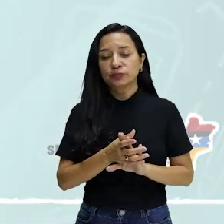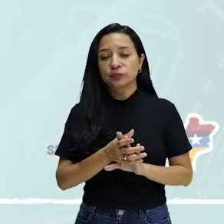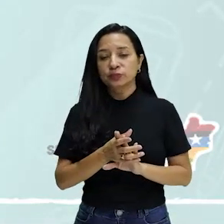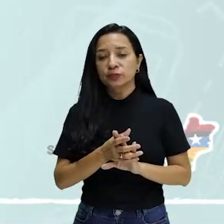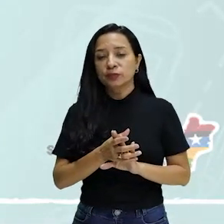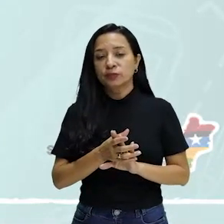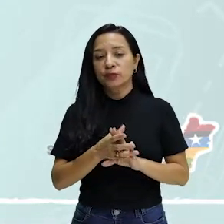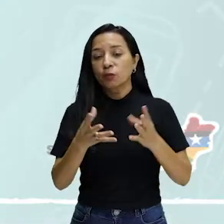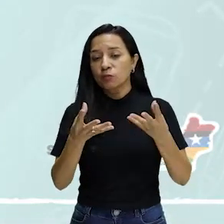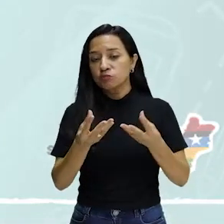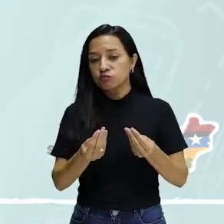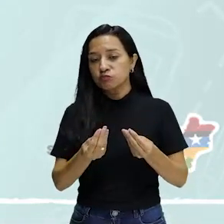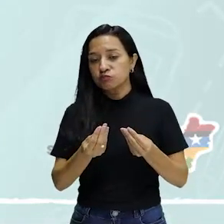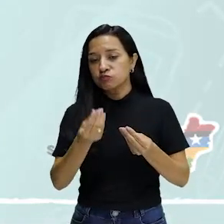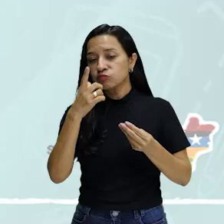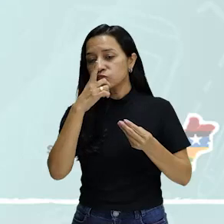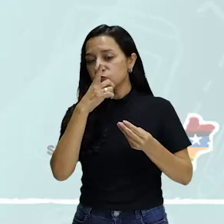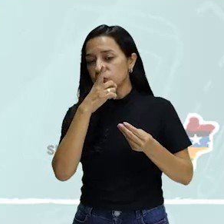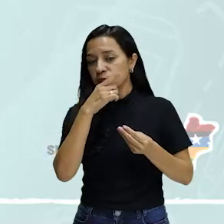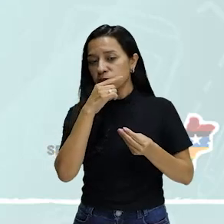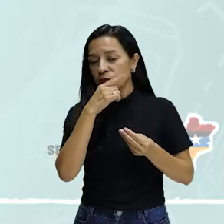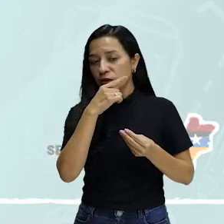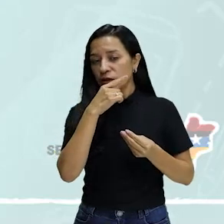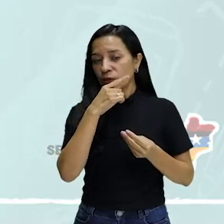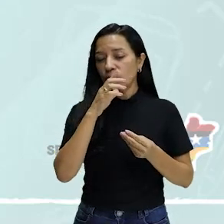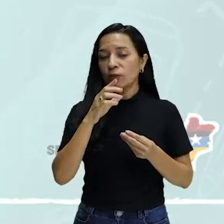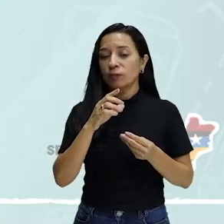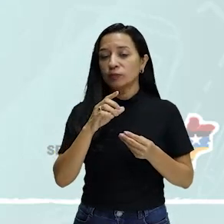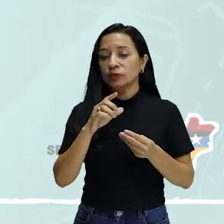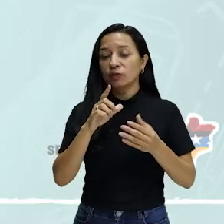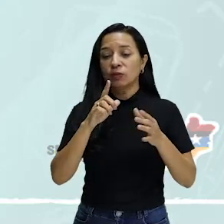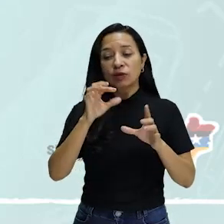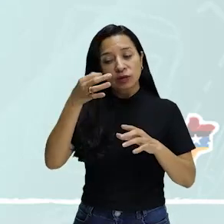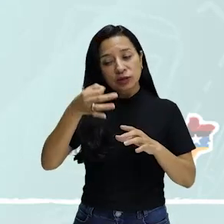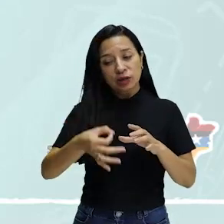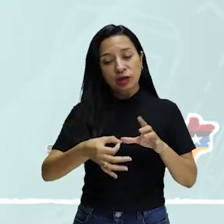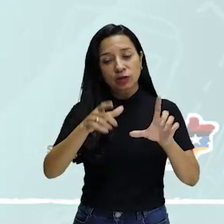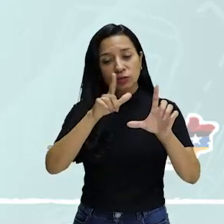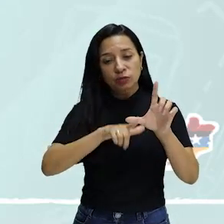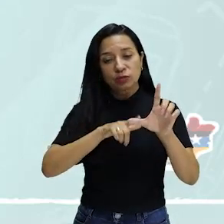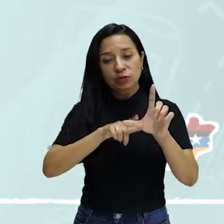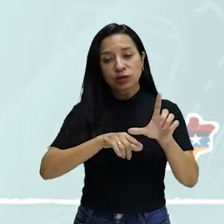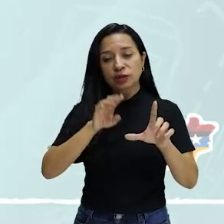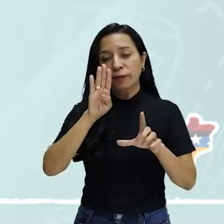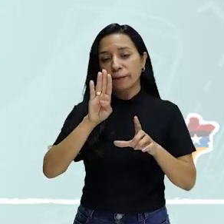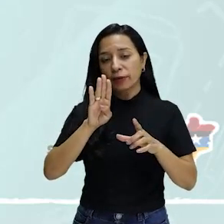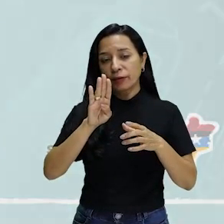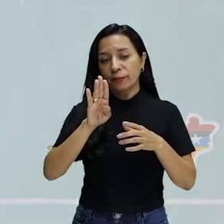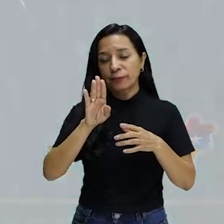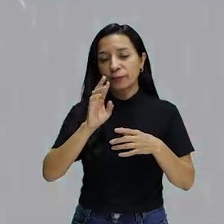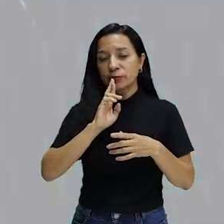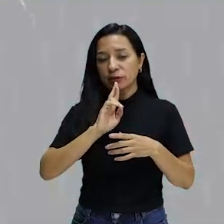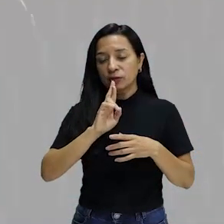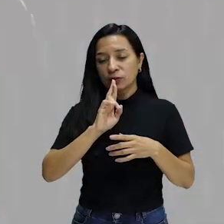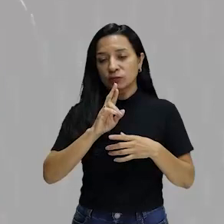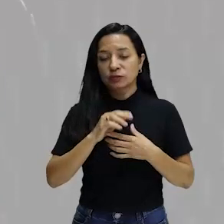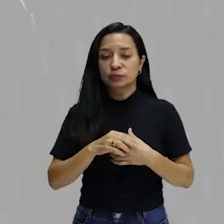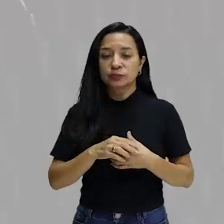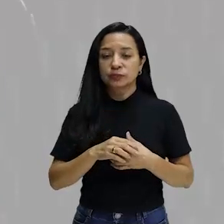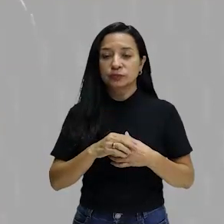Abundância de suprimento hídrico. Então, as plantas, quando elas estão num ambiente que tem muita